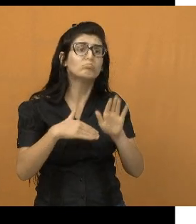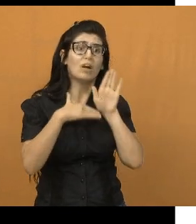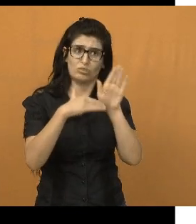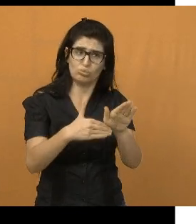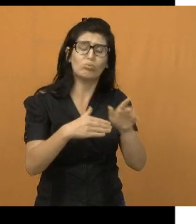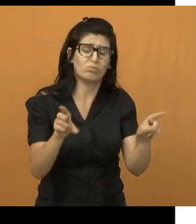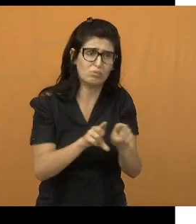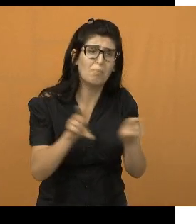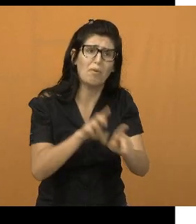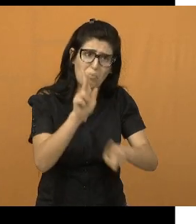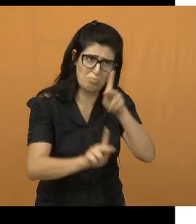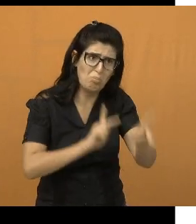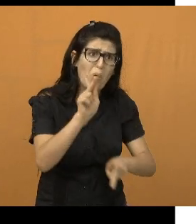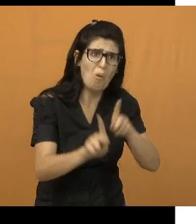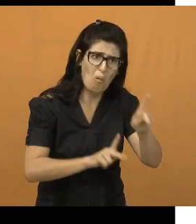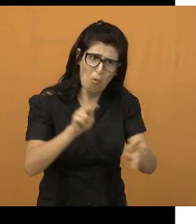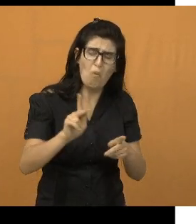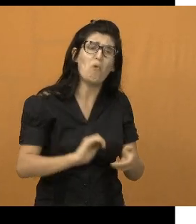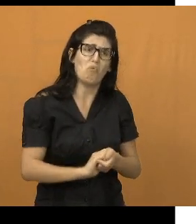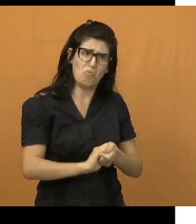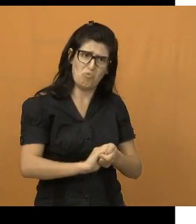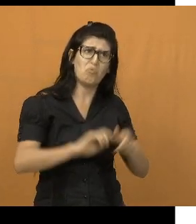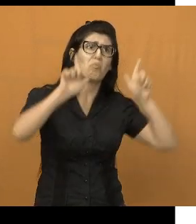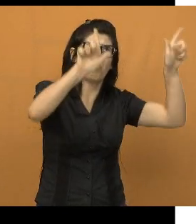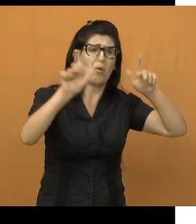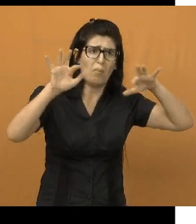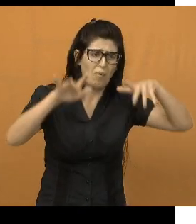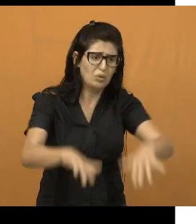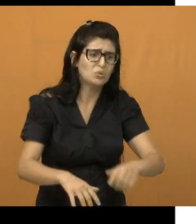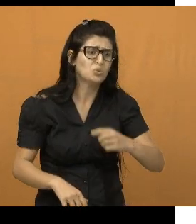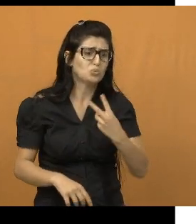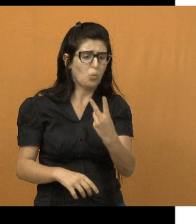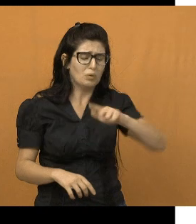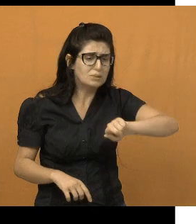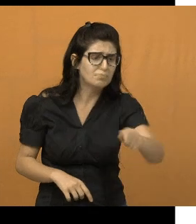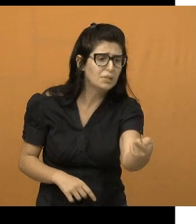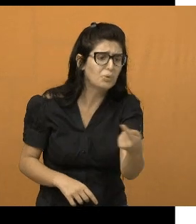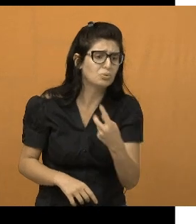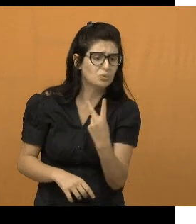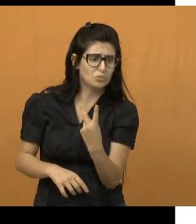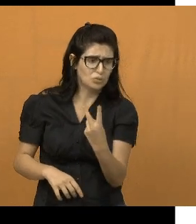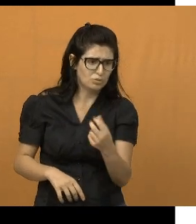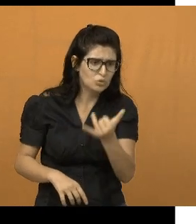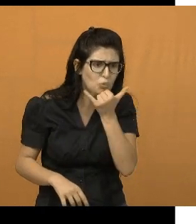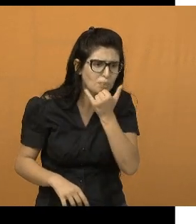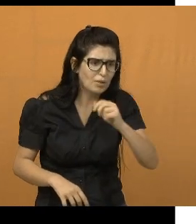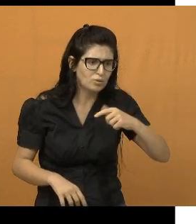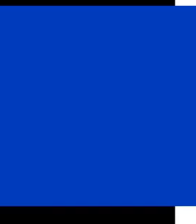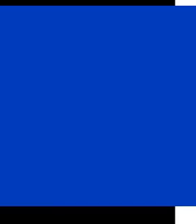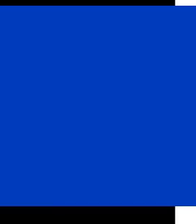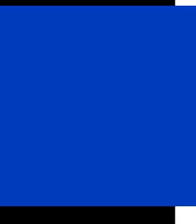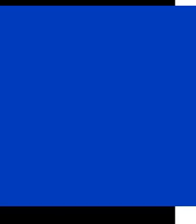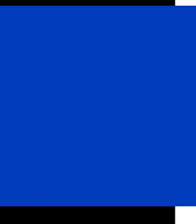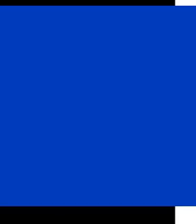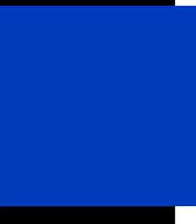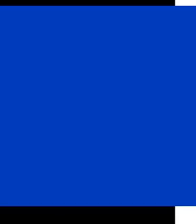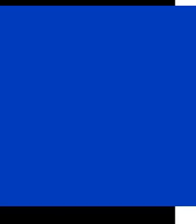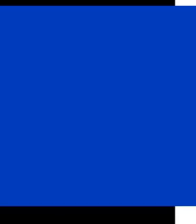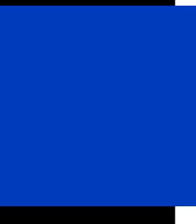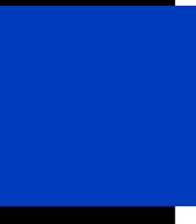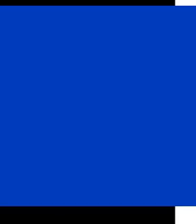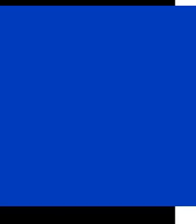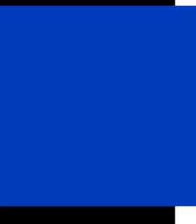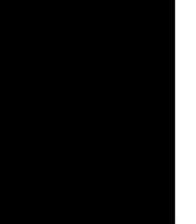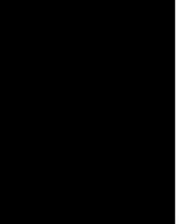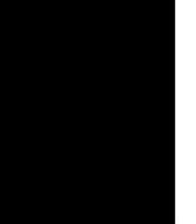quadrimestre, atendeu durante a campanha 2.995 pessoas e escovação supervisionada,